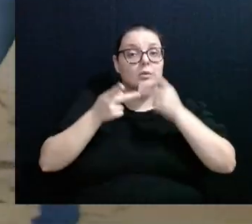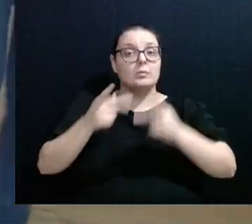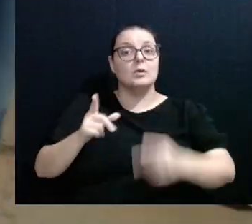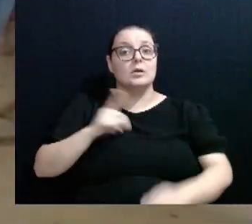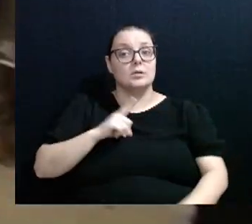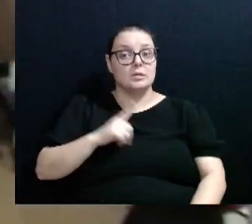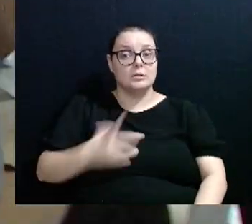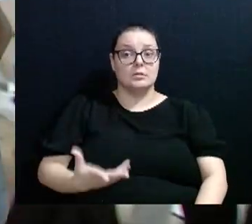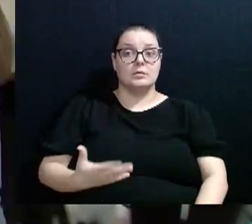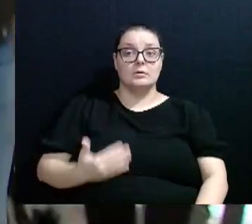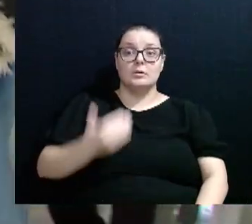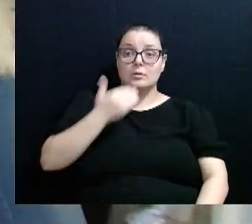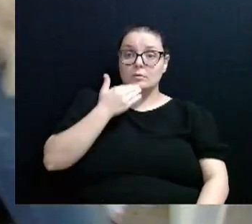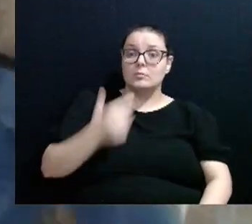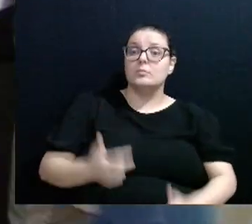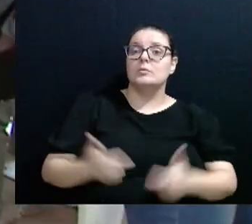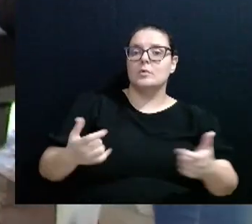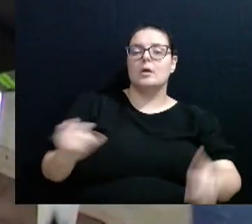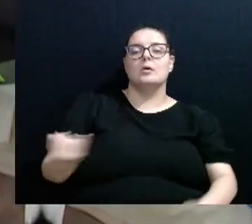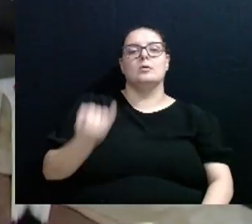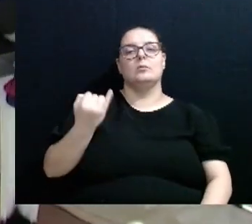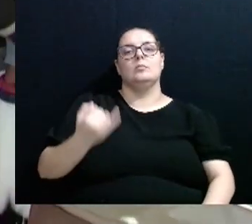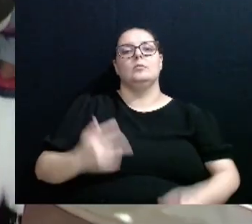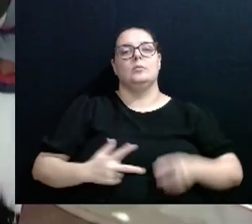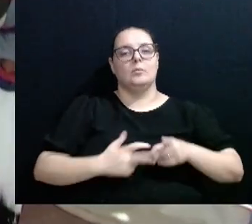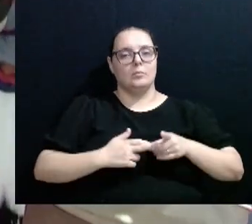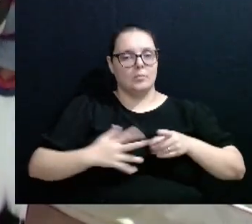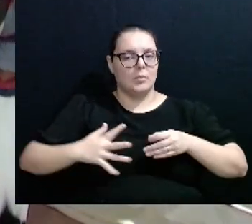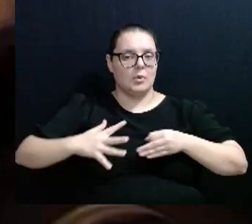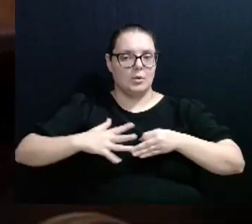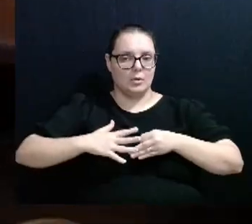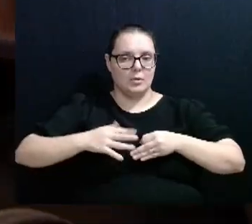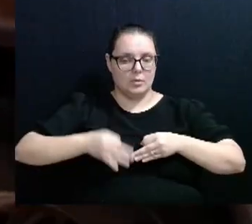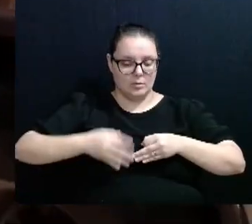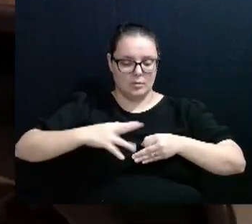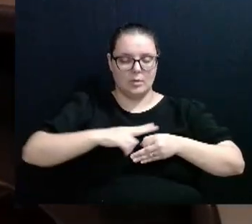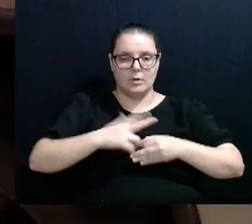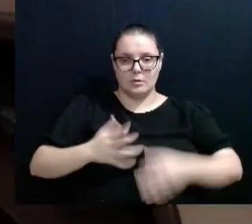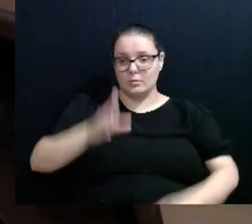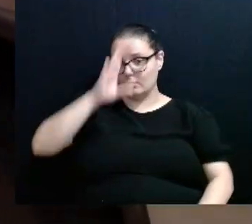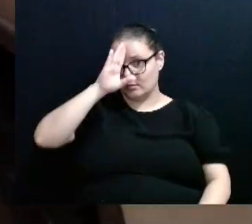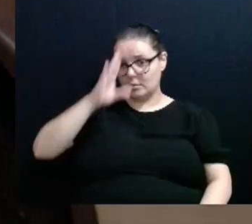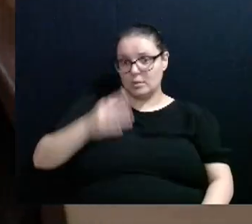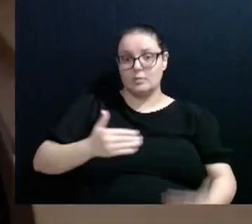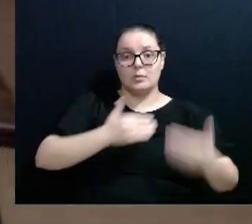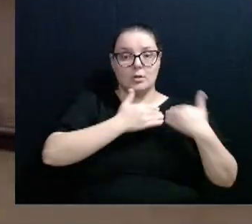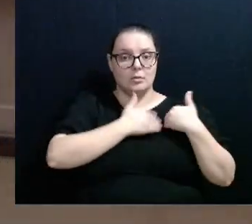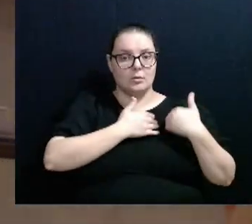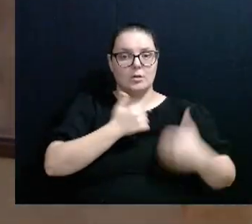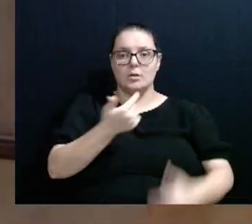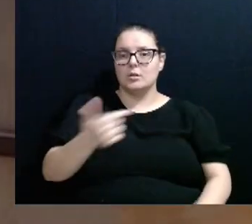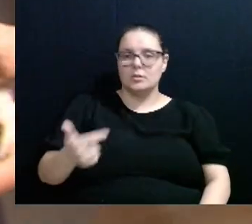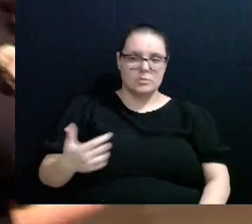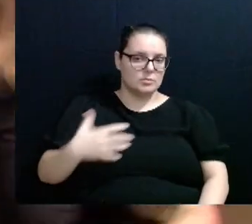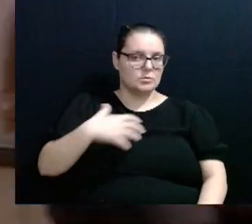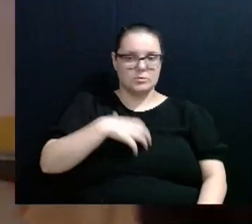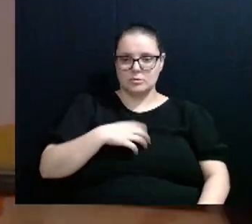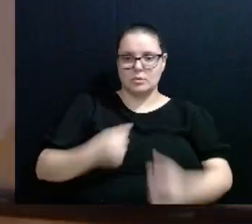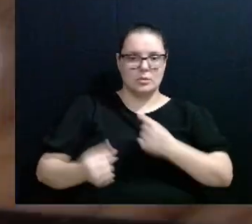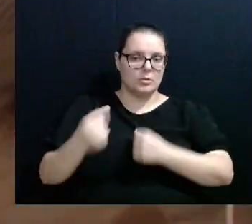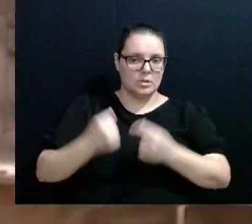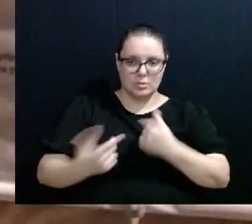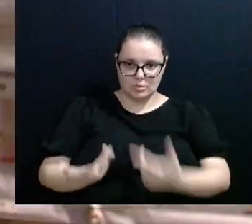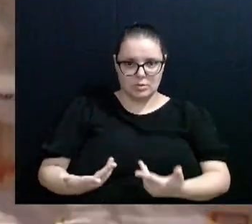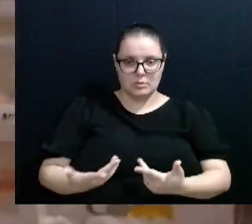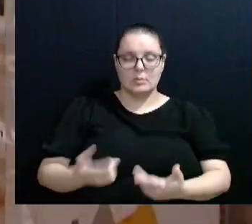demanda significativa por castrações, principalmente entre tutores que não possuem condições financeiras para pagar com